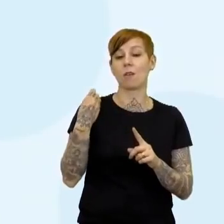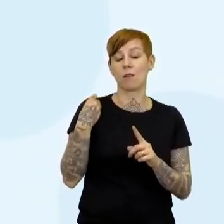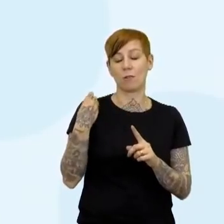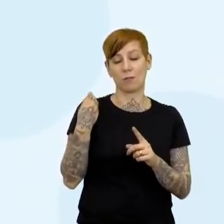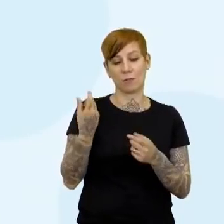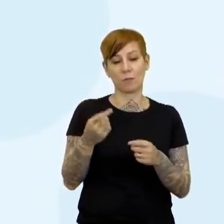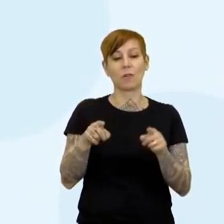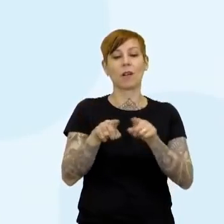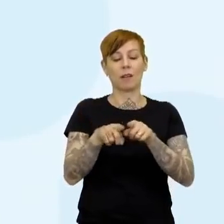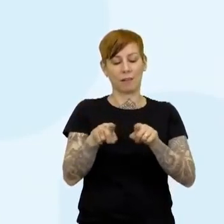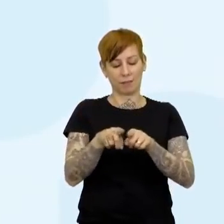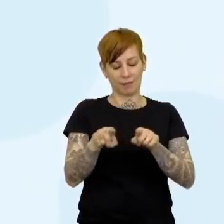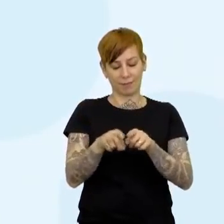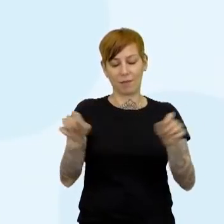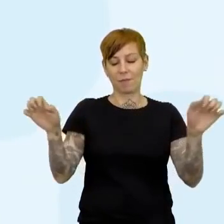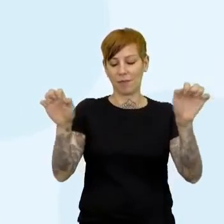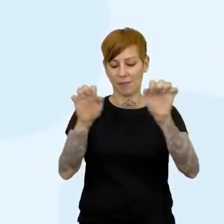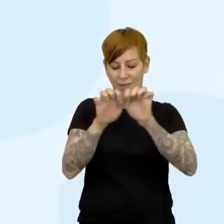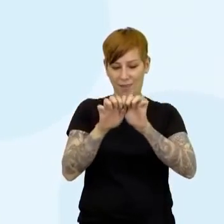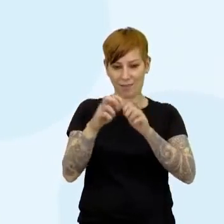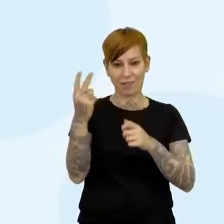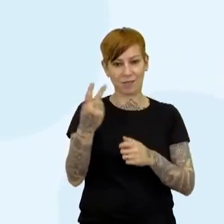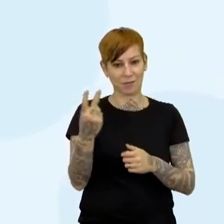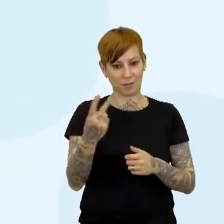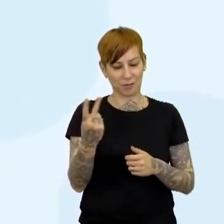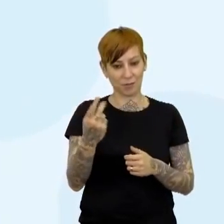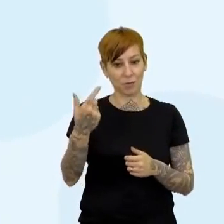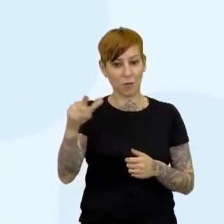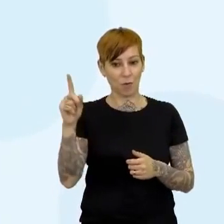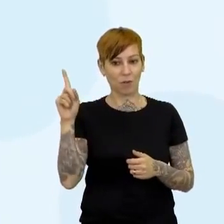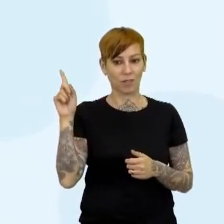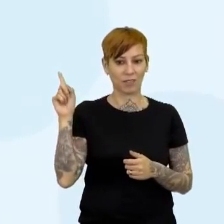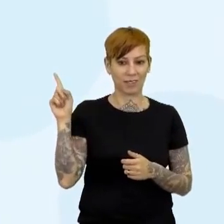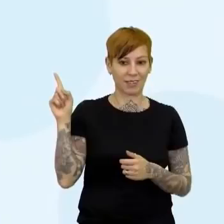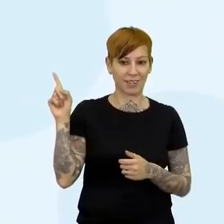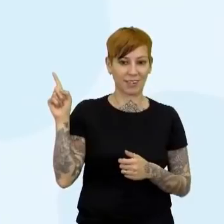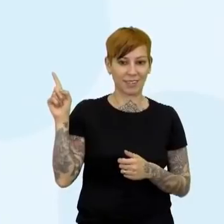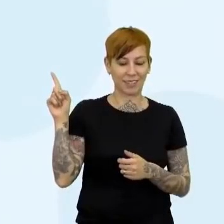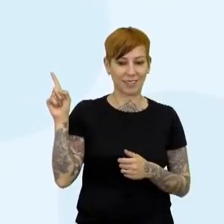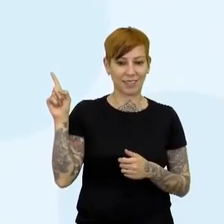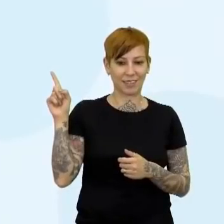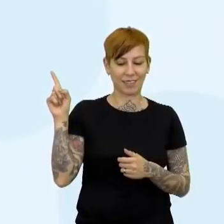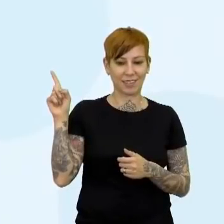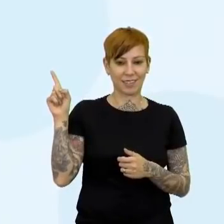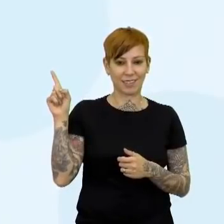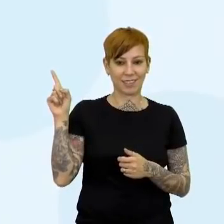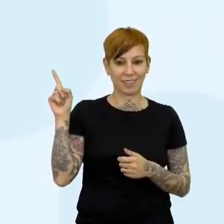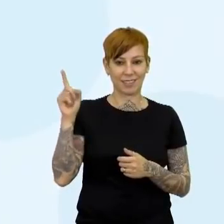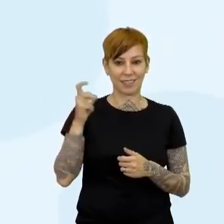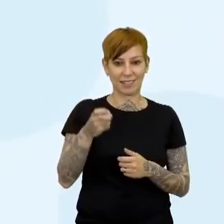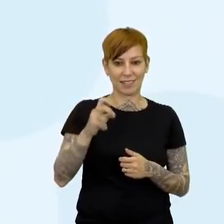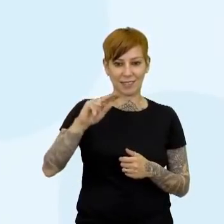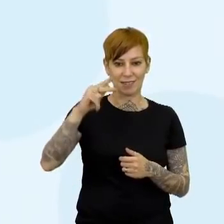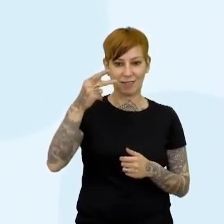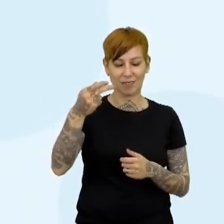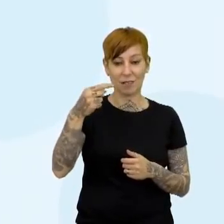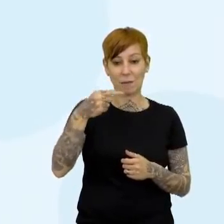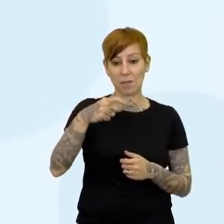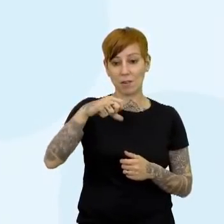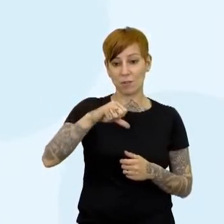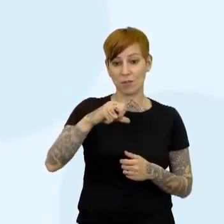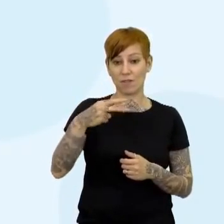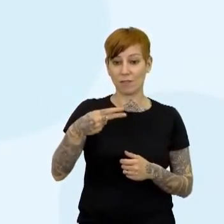também é uma equação de segundo grau aqui temos uma outra possibilidade ó x quadrado menos 9 =